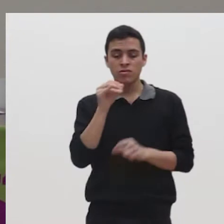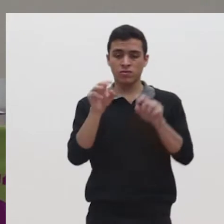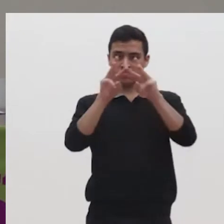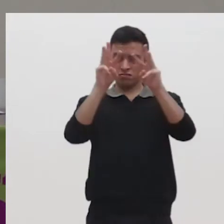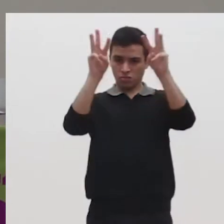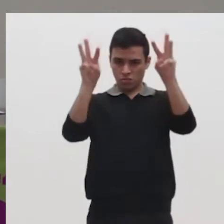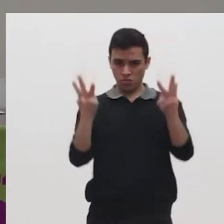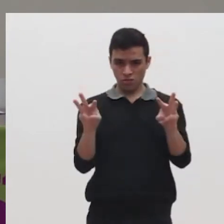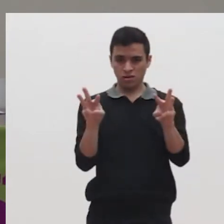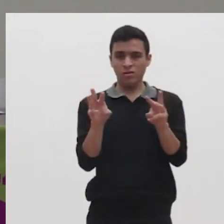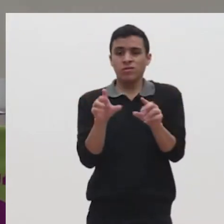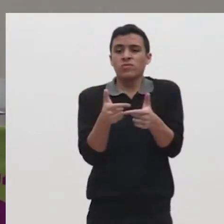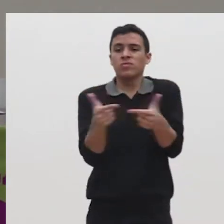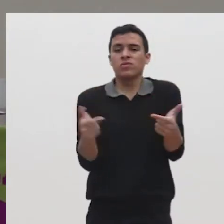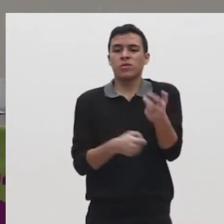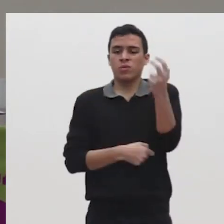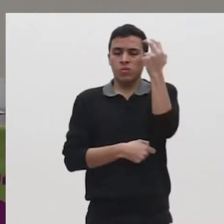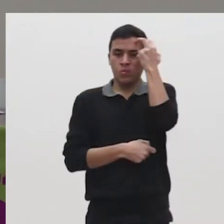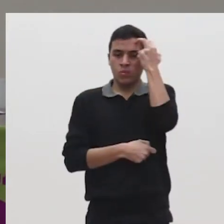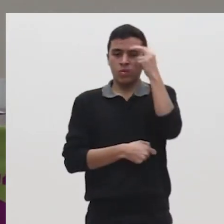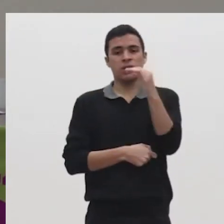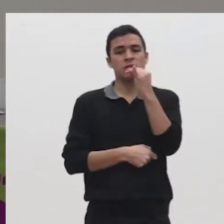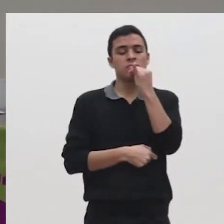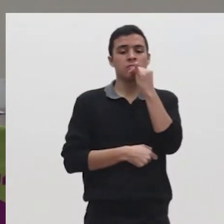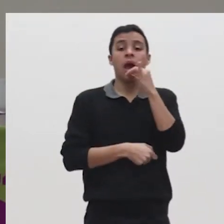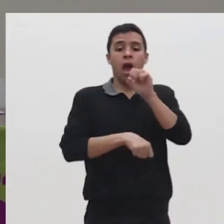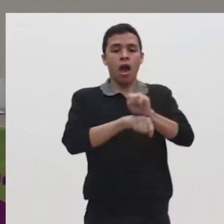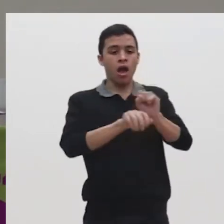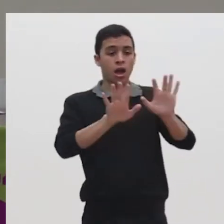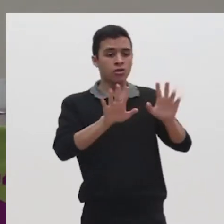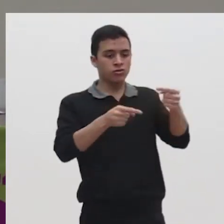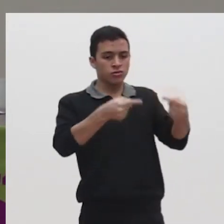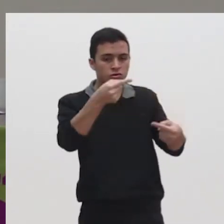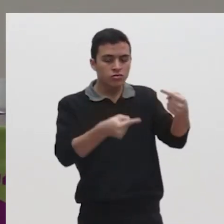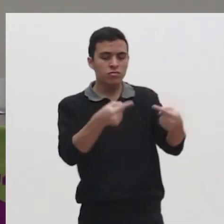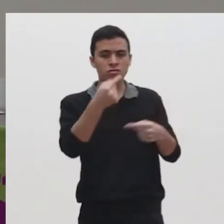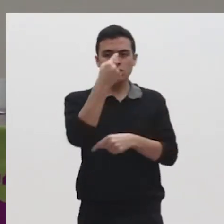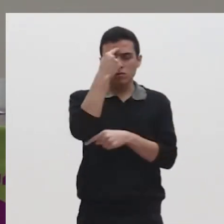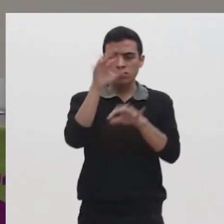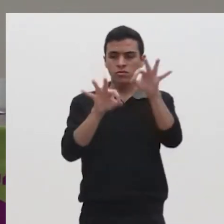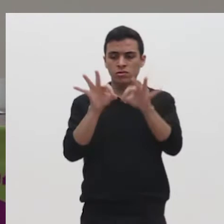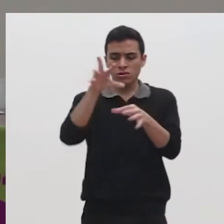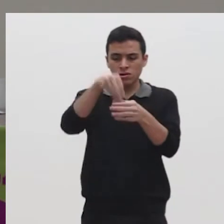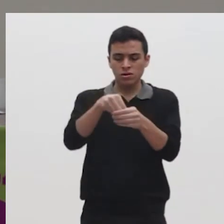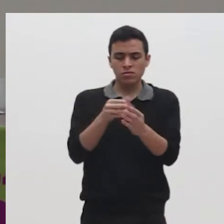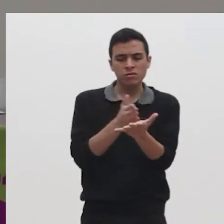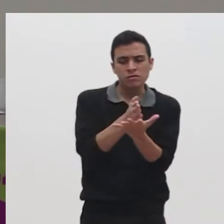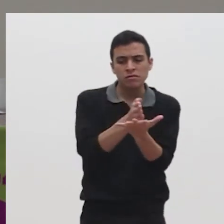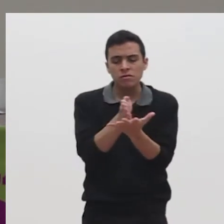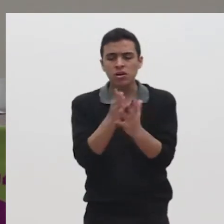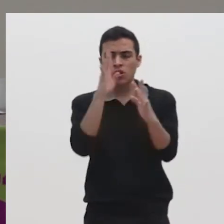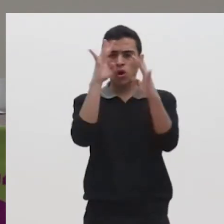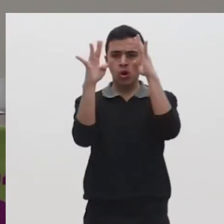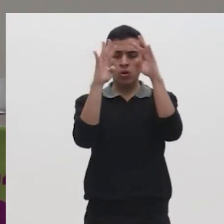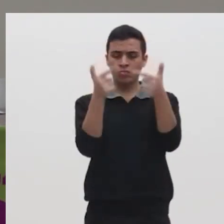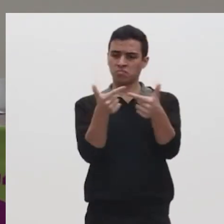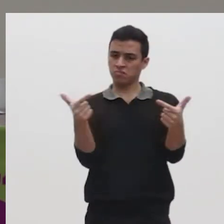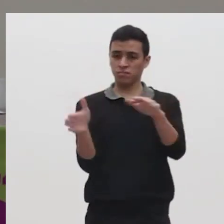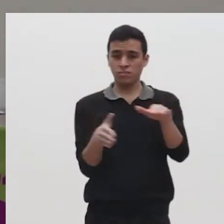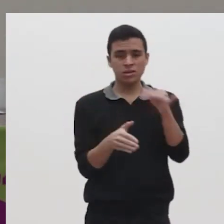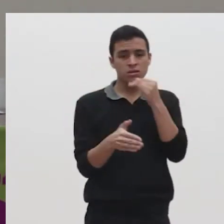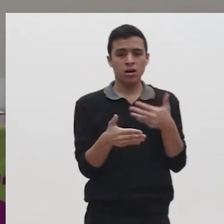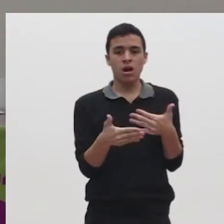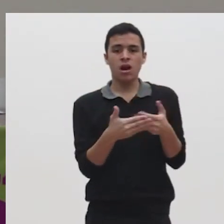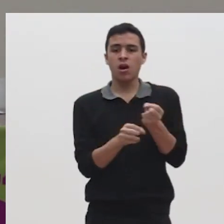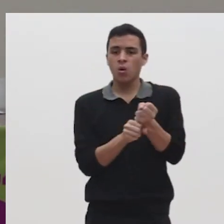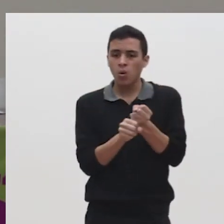lastimavelmente, não tem uma cultura de parar, de discutir a si própria, pensar sobre os seus rumos, sonhar. A gente tem visto nos últimos